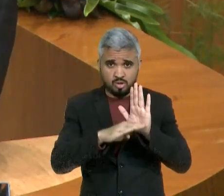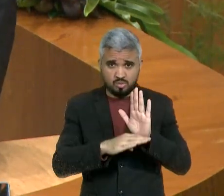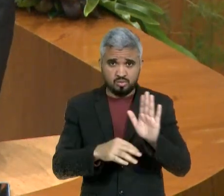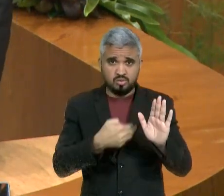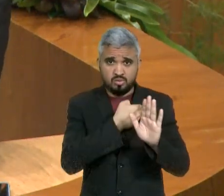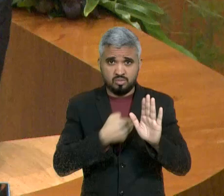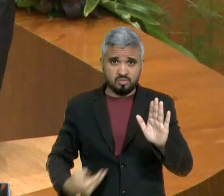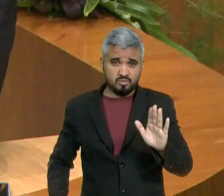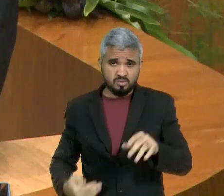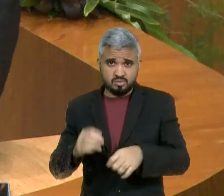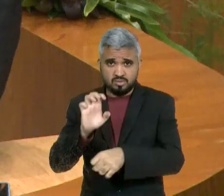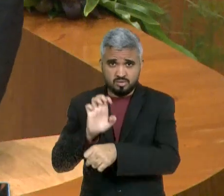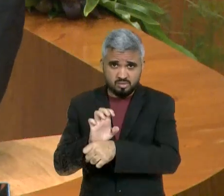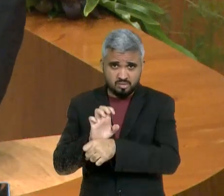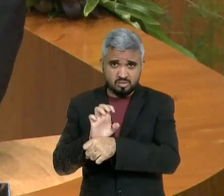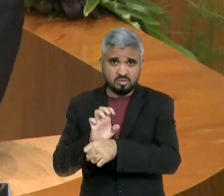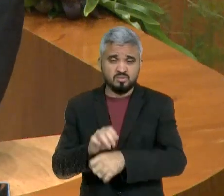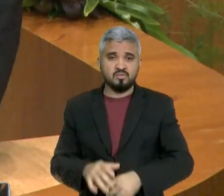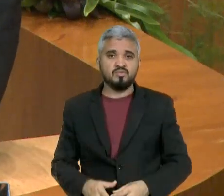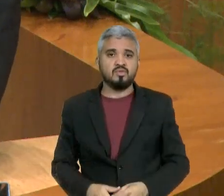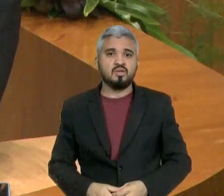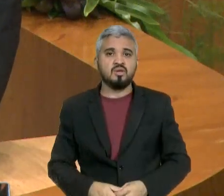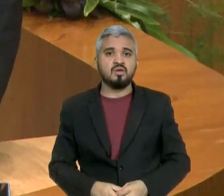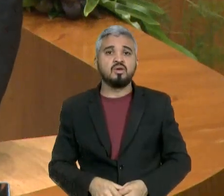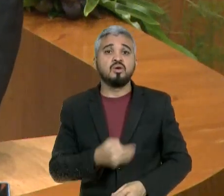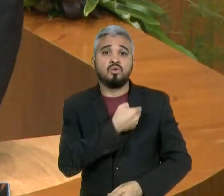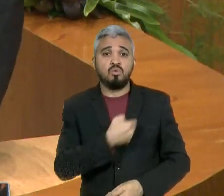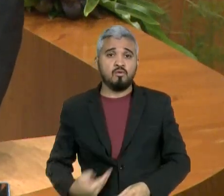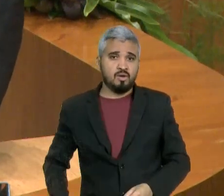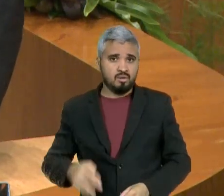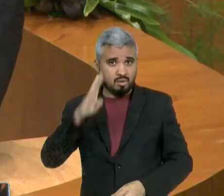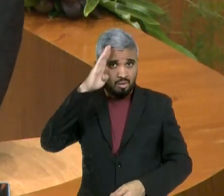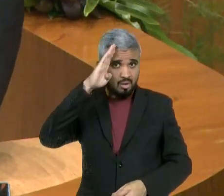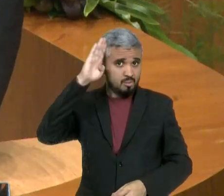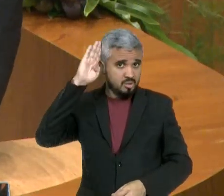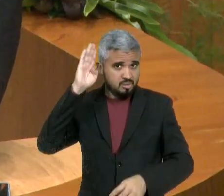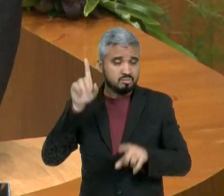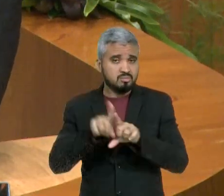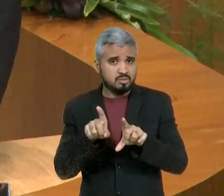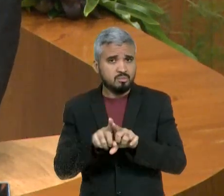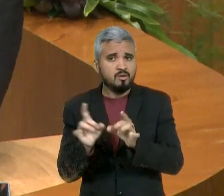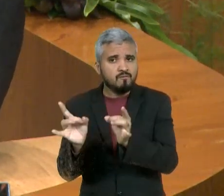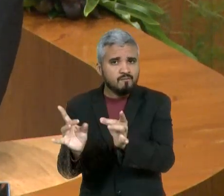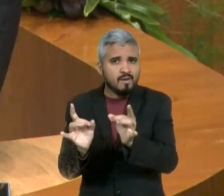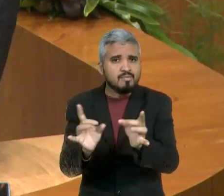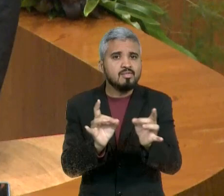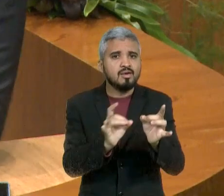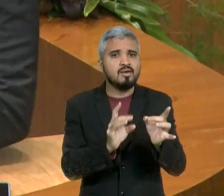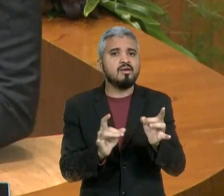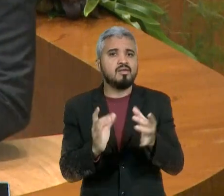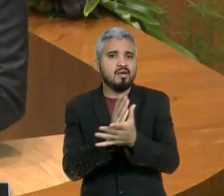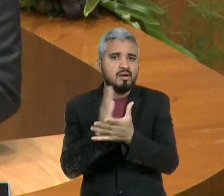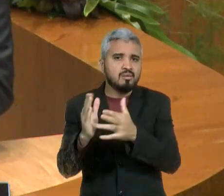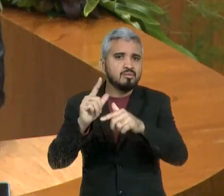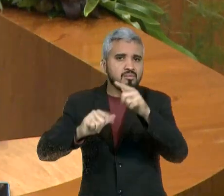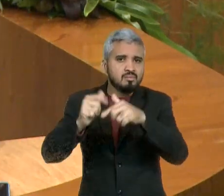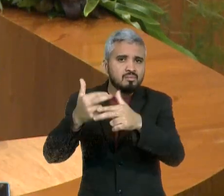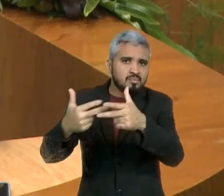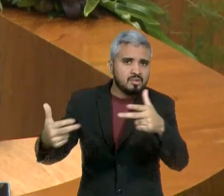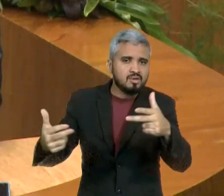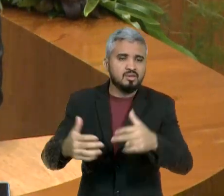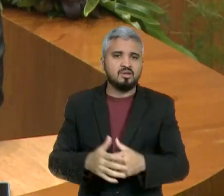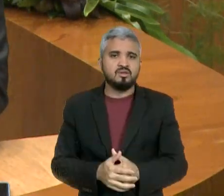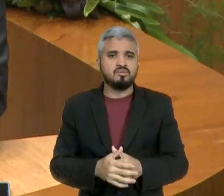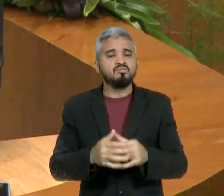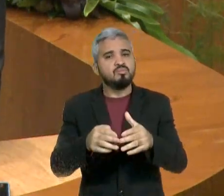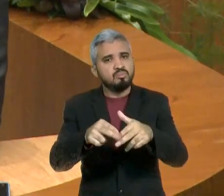governador Carlos Brandão, também estarão ali expondo e vendendo seus produtos. E queria convidar a todos os deputados, deputadas, as